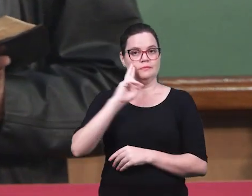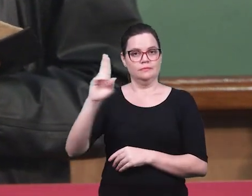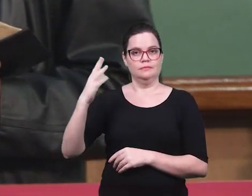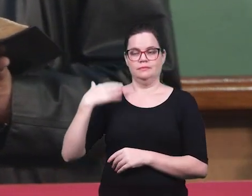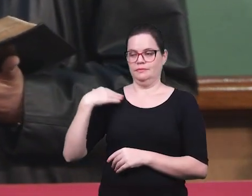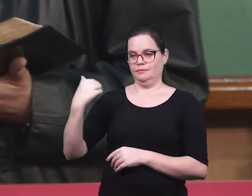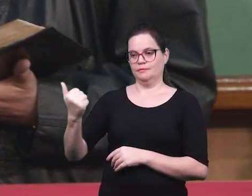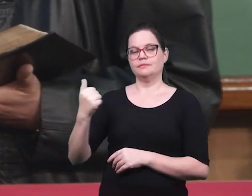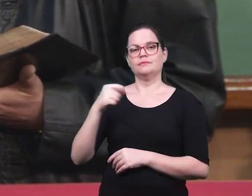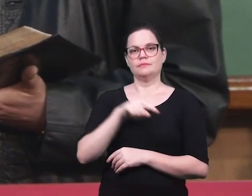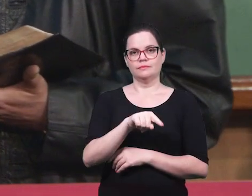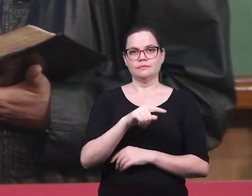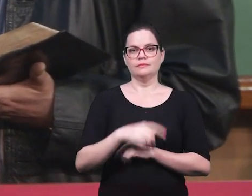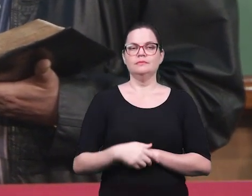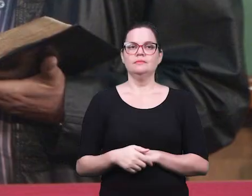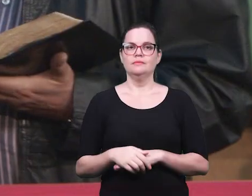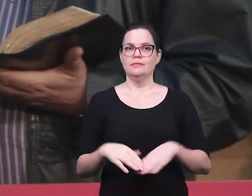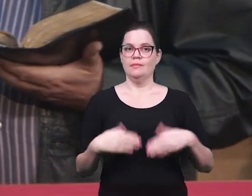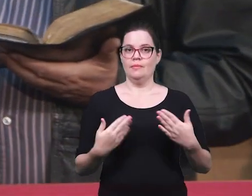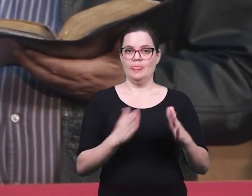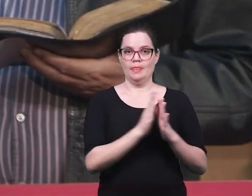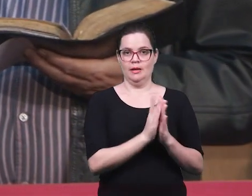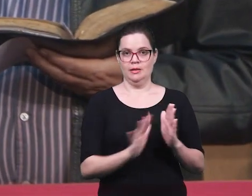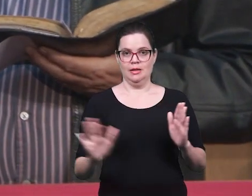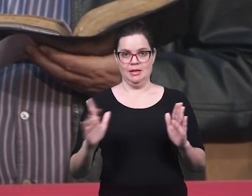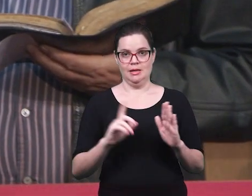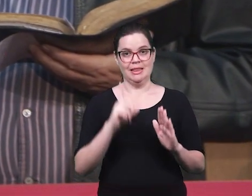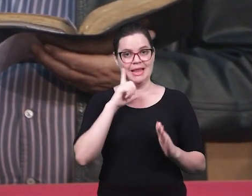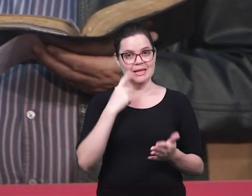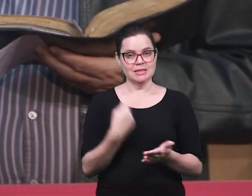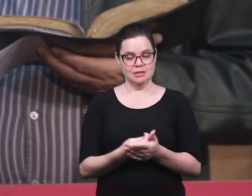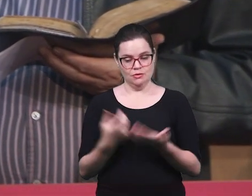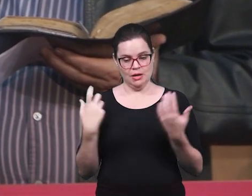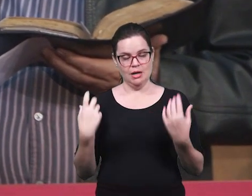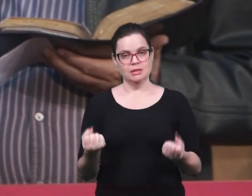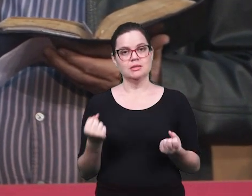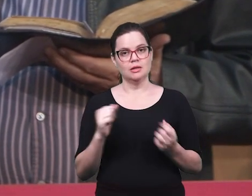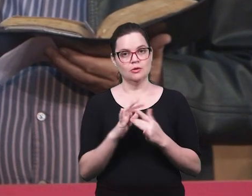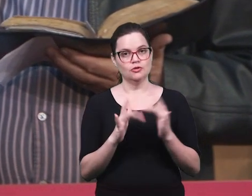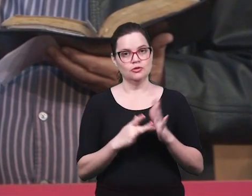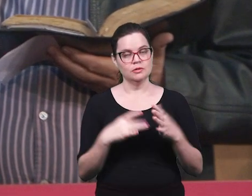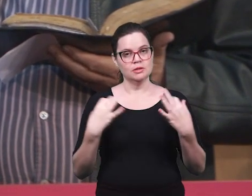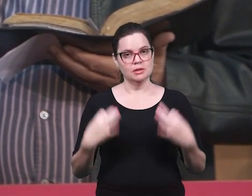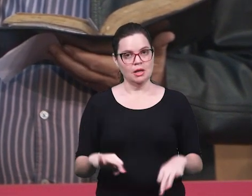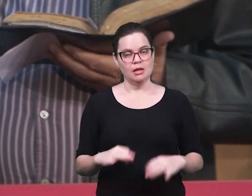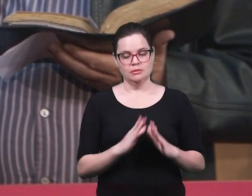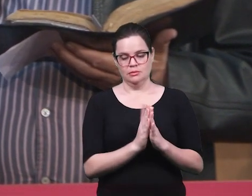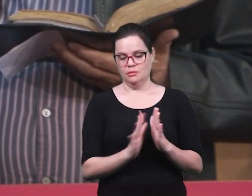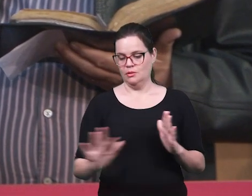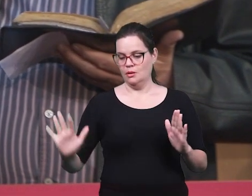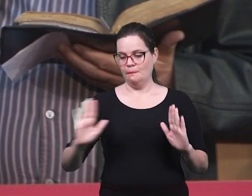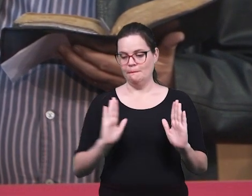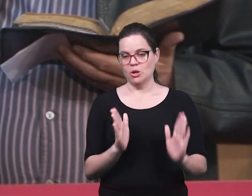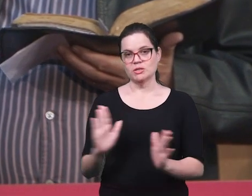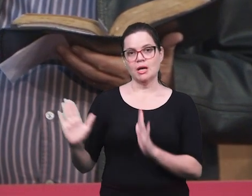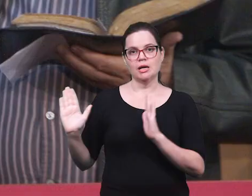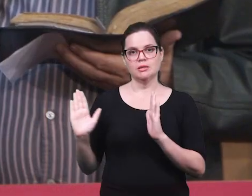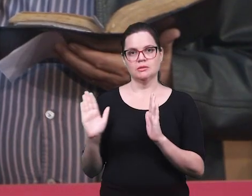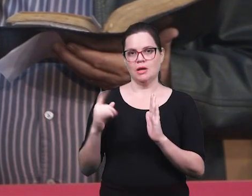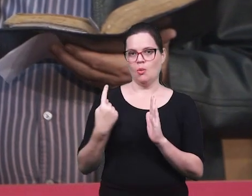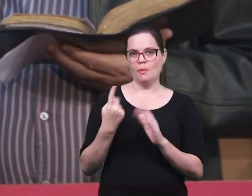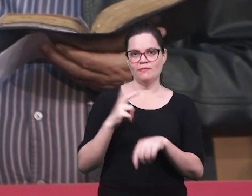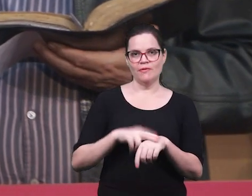a partir daqui, o homem passa a viver o processo. E o processo é uma vez só? Não. O processo é para